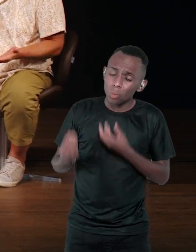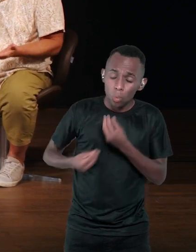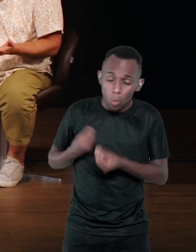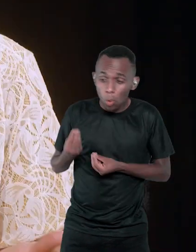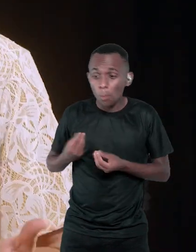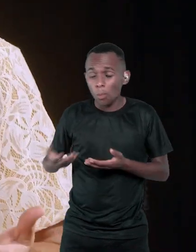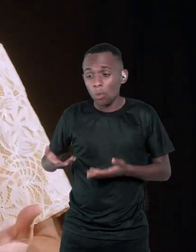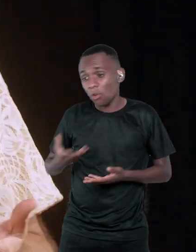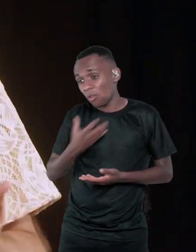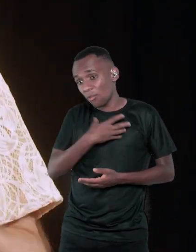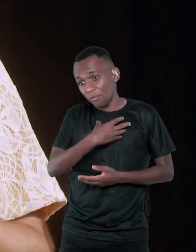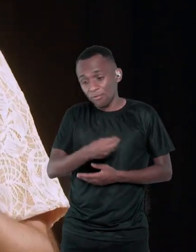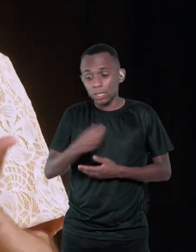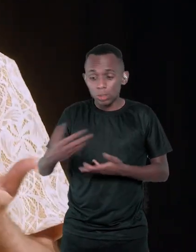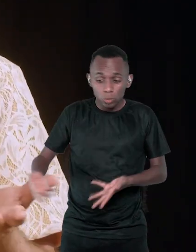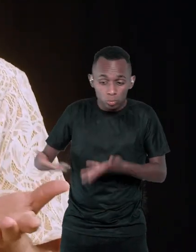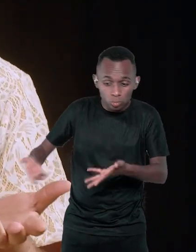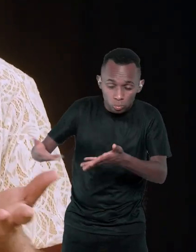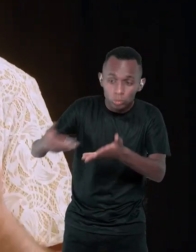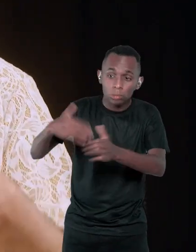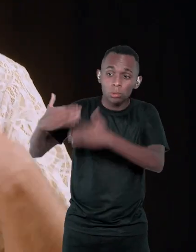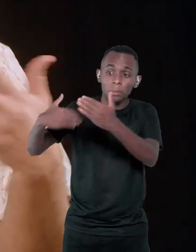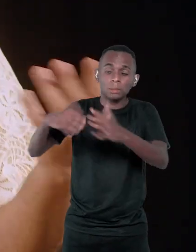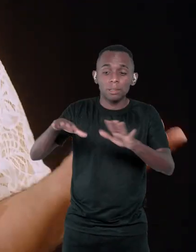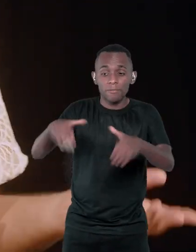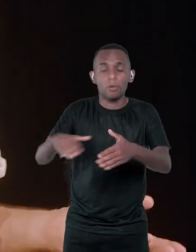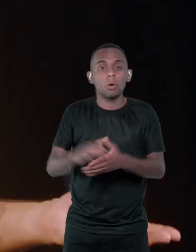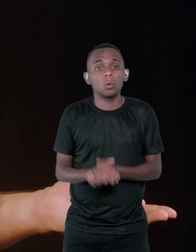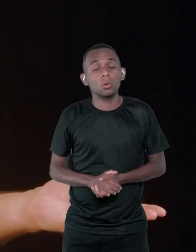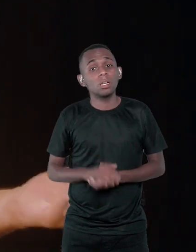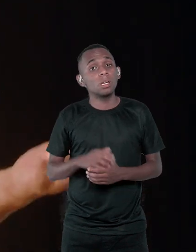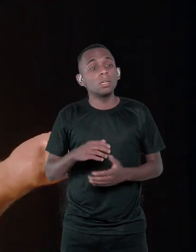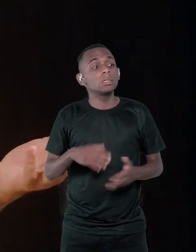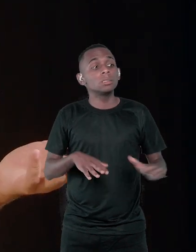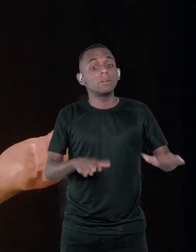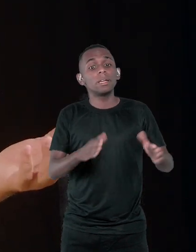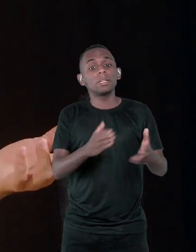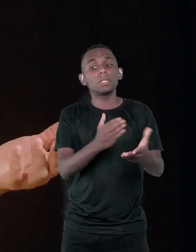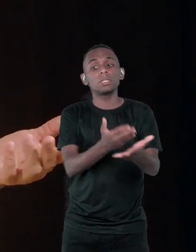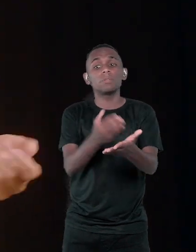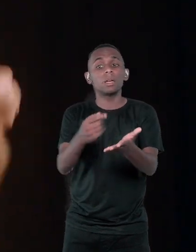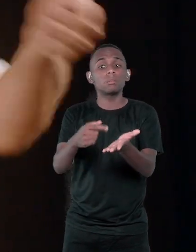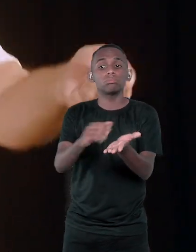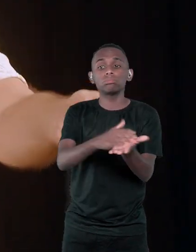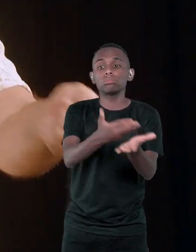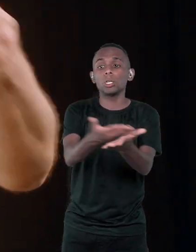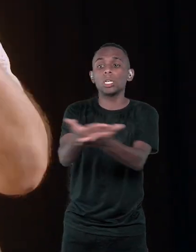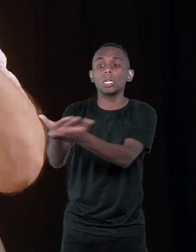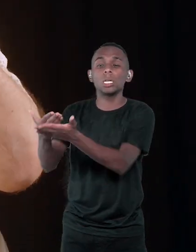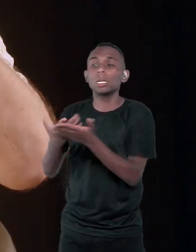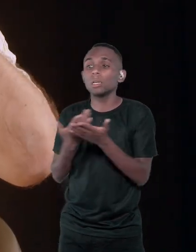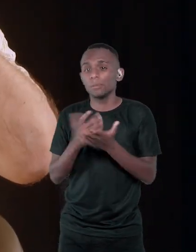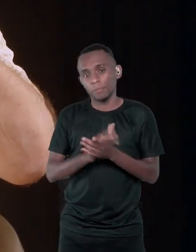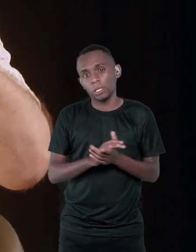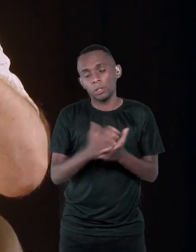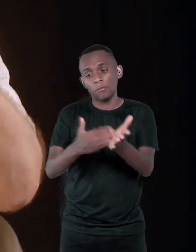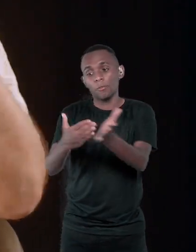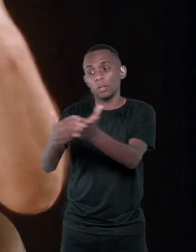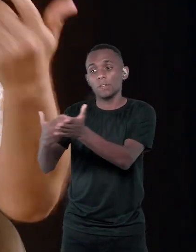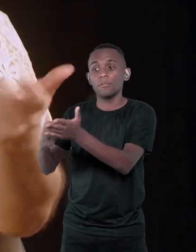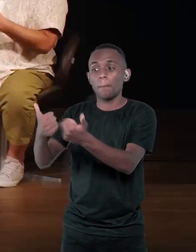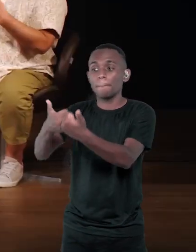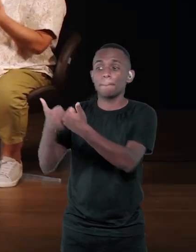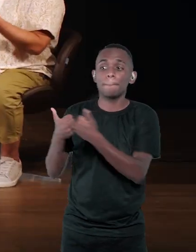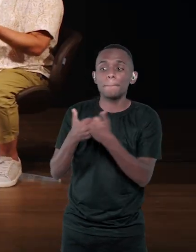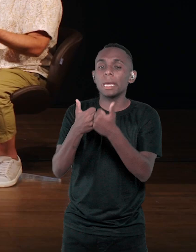deixa ali do lado. É sempre bom esbarrar em livro assim, né? Lá em casa tinha livro. Eu nunca lembro do meu pai falar, agora você tem que ler isso aqui.